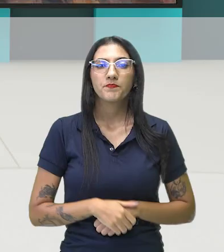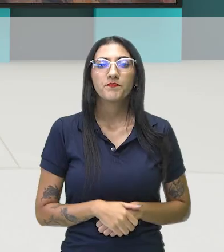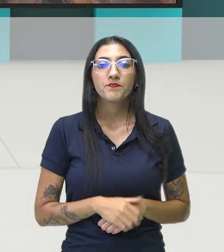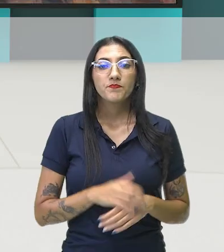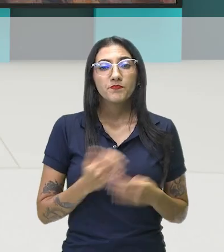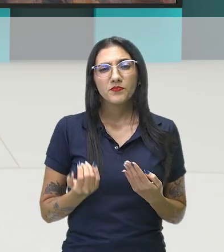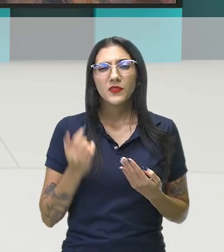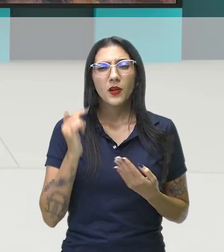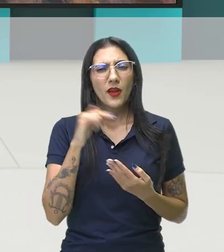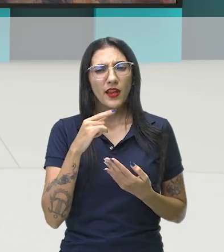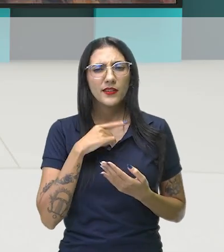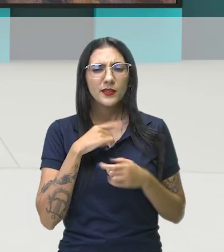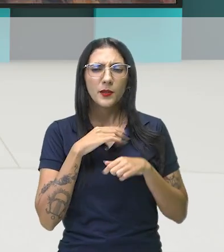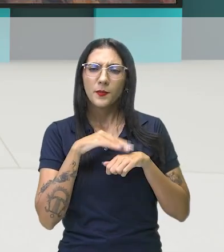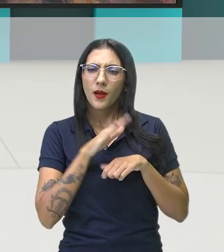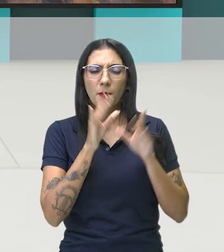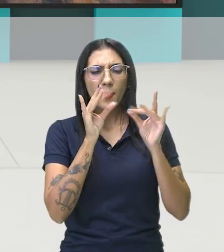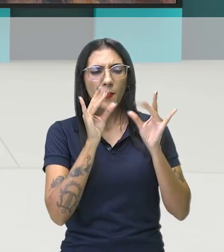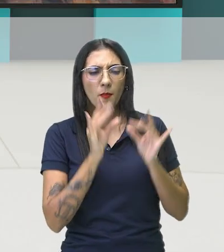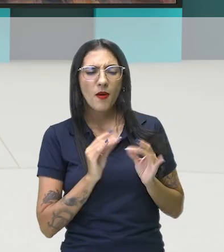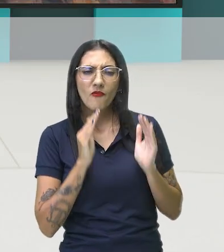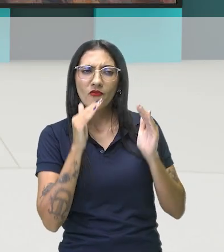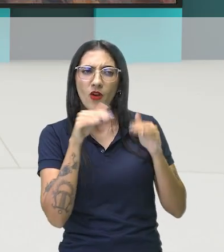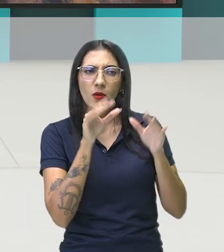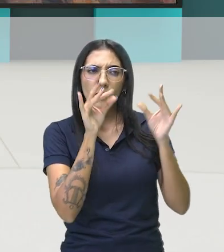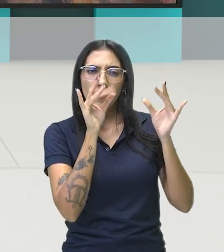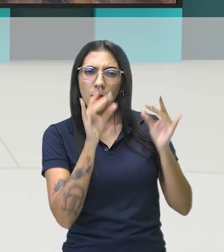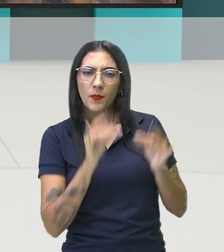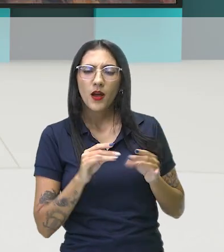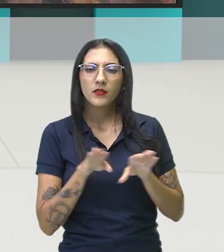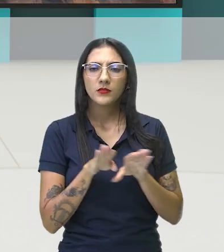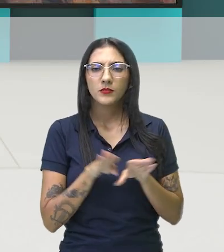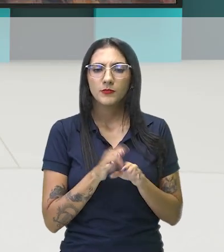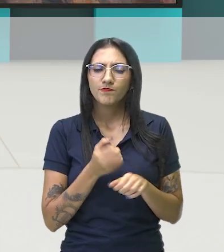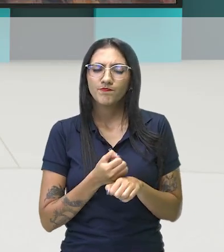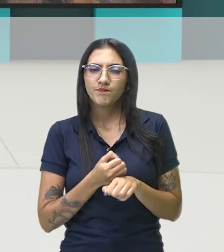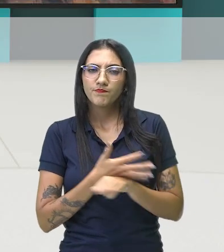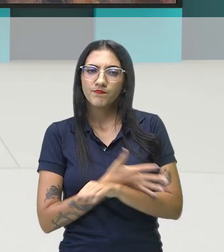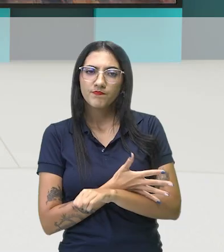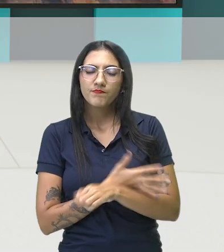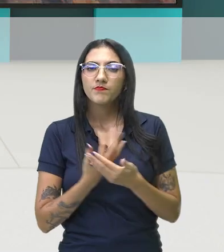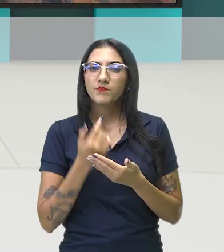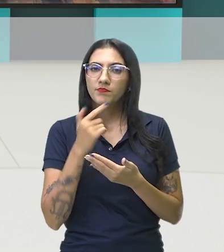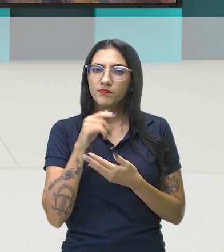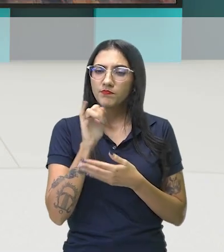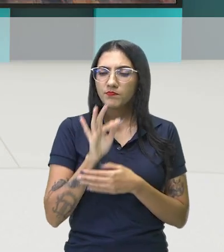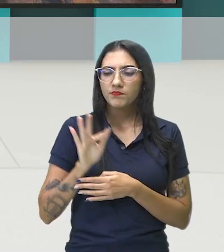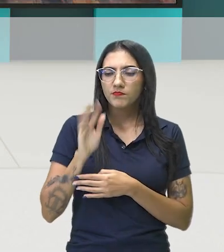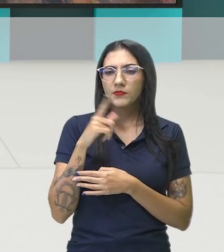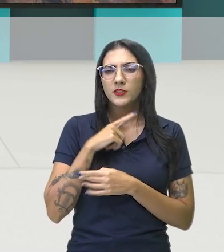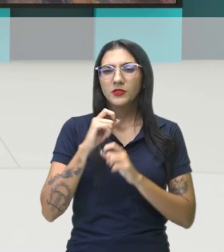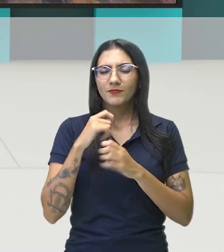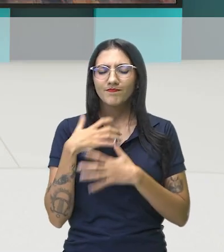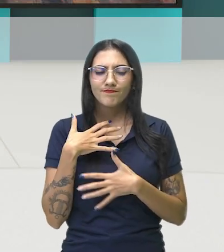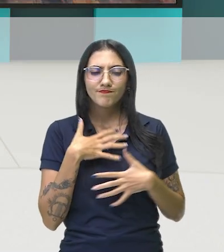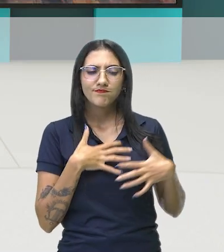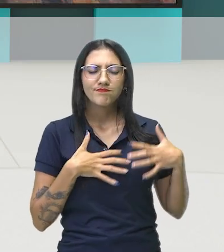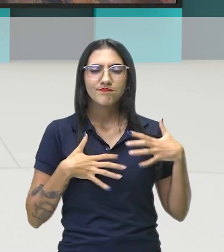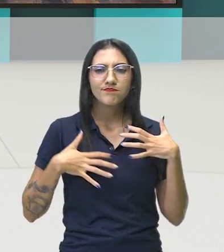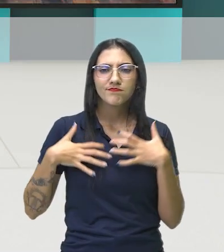Então, embora mais focada no aspecto estético e emocional, esta obra reflete a